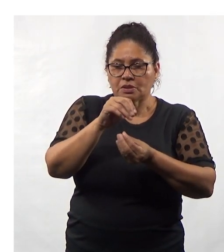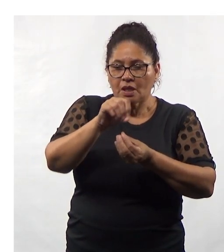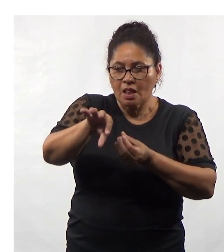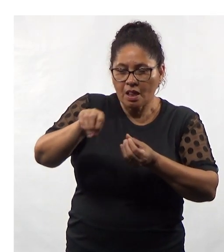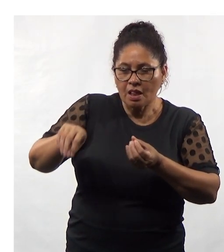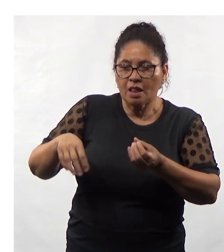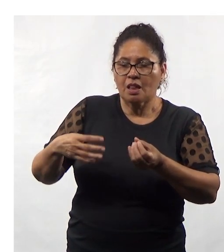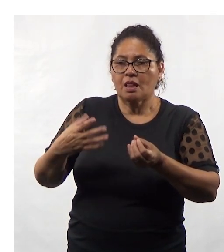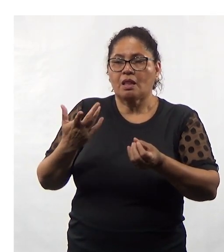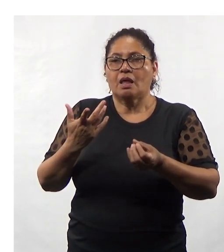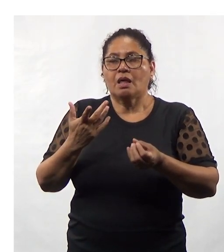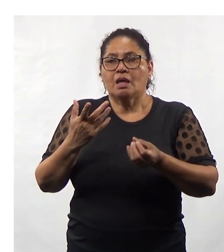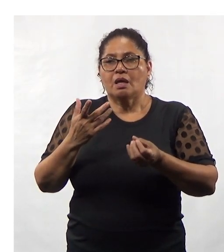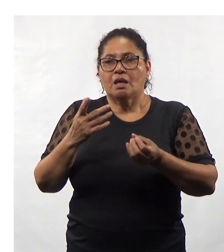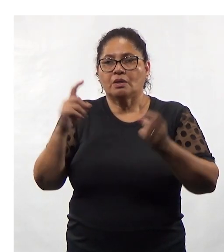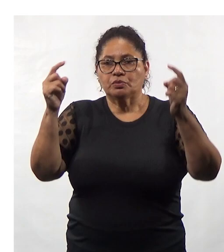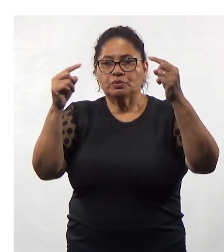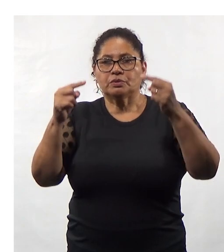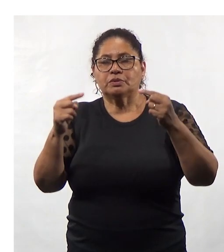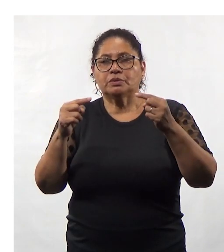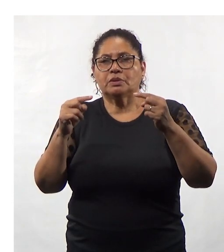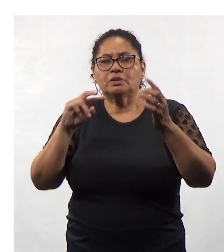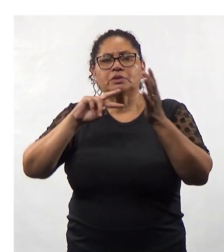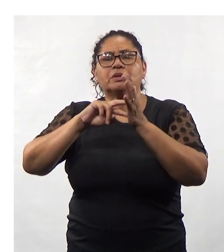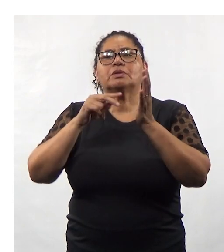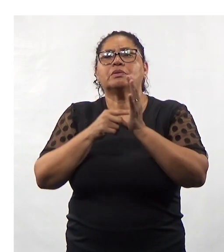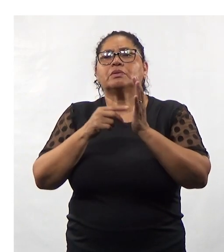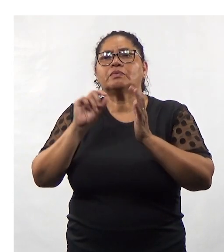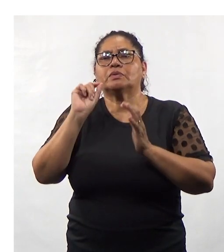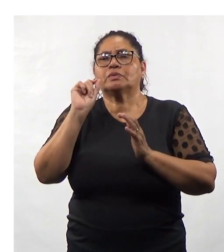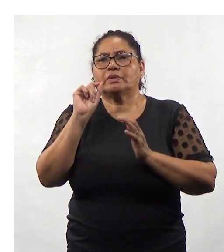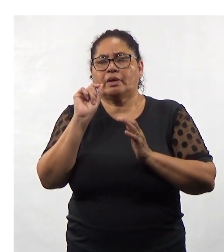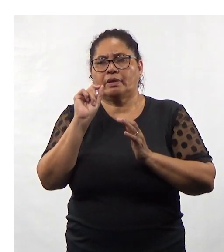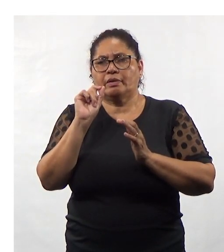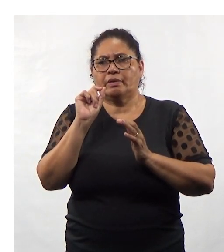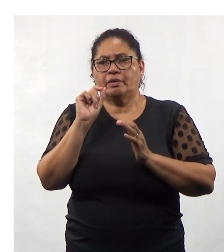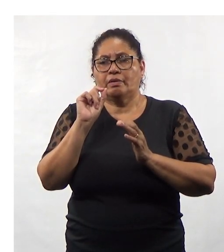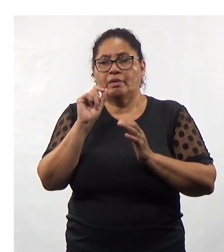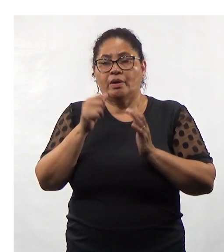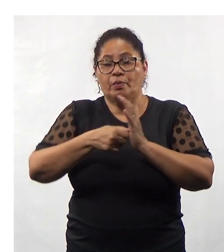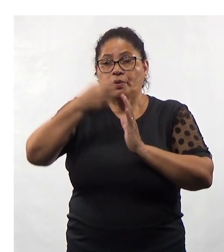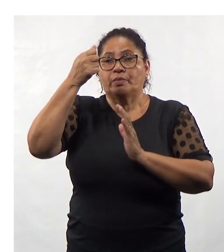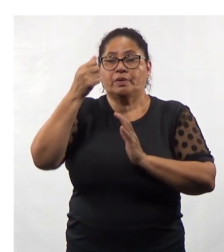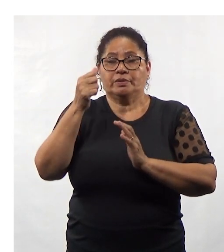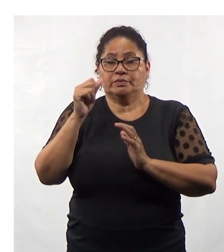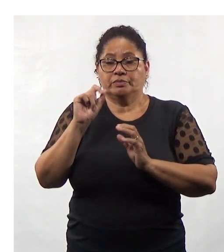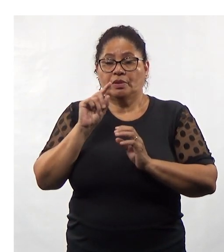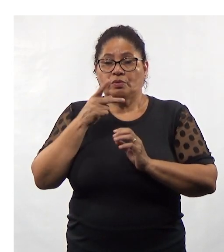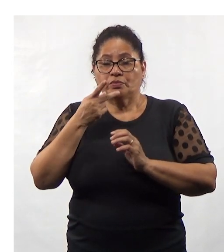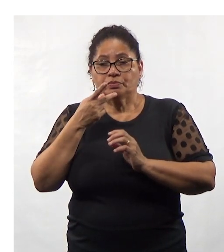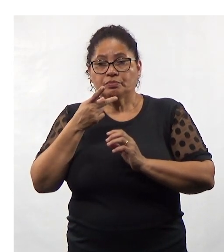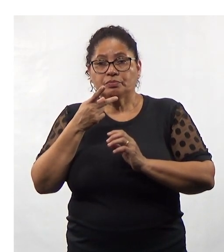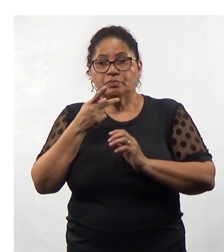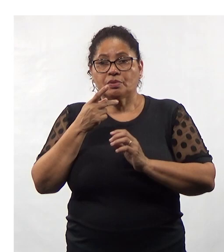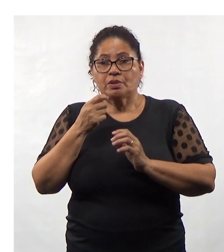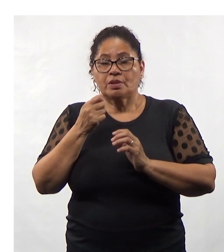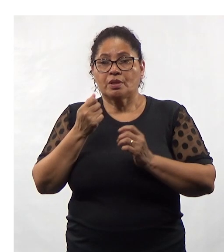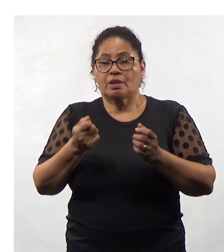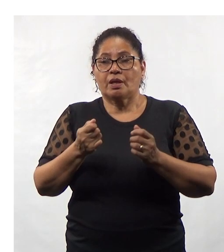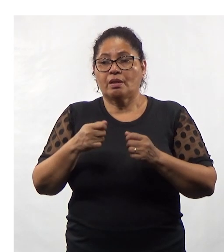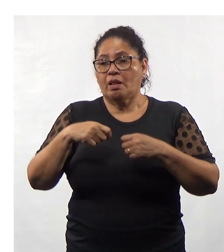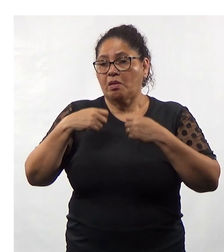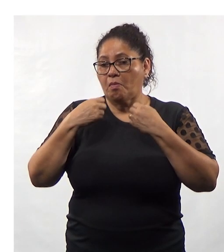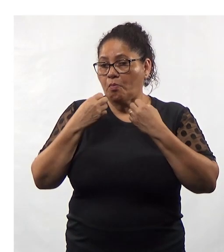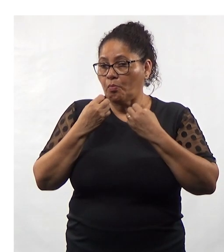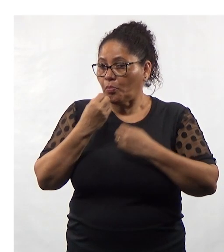o peso entre os critérios. E aí, pessoal, o que significa? Que para o primeiro critério, eu estou dizendo que ele tem um